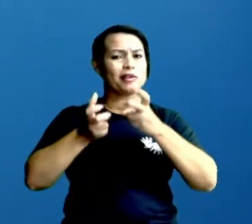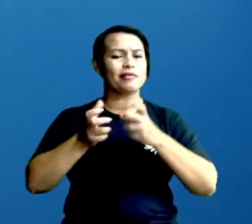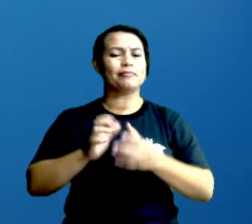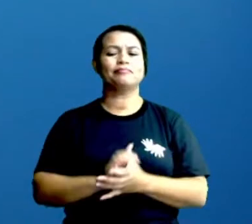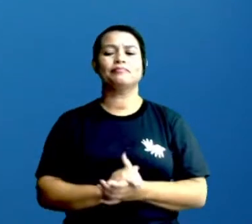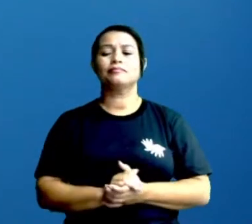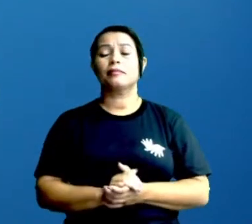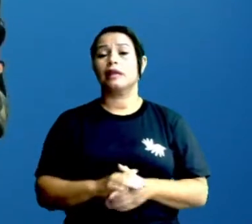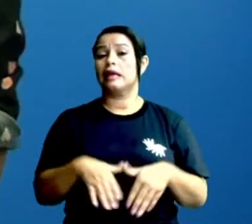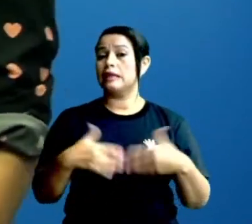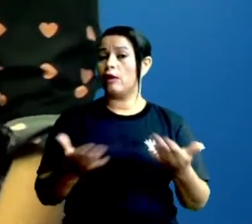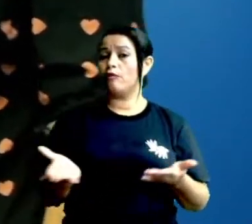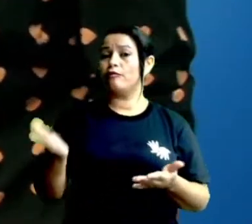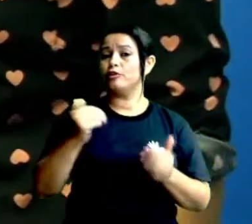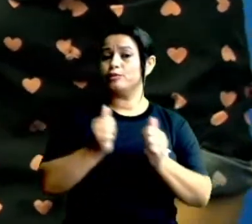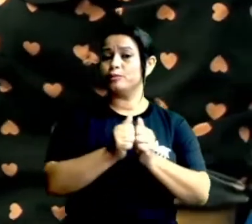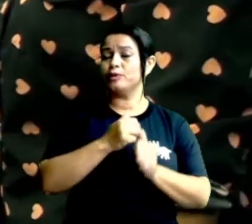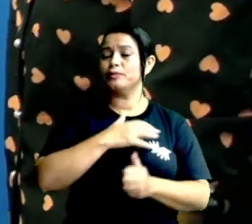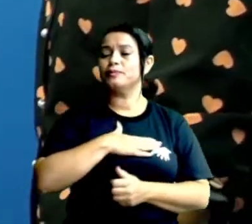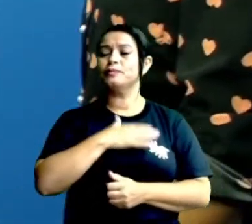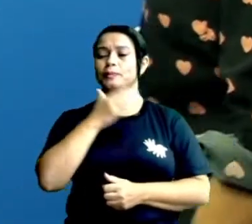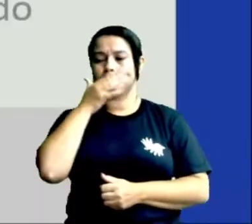tá? Então, vem comigo.